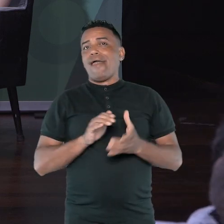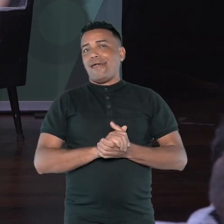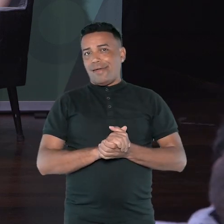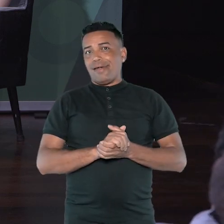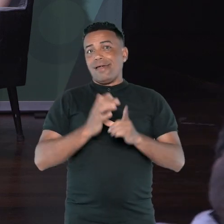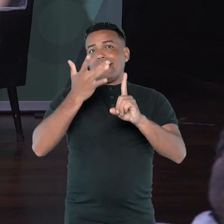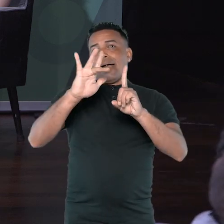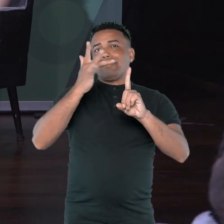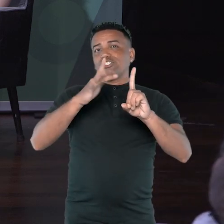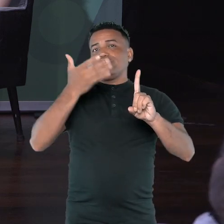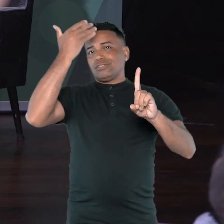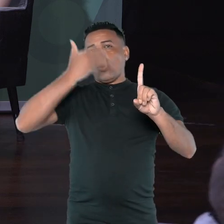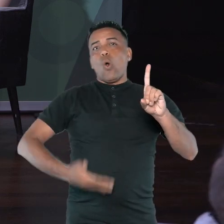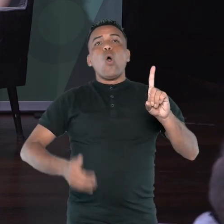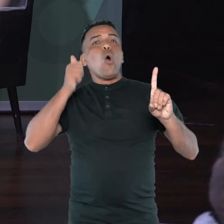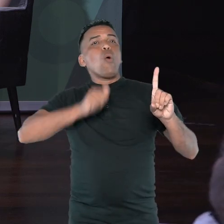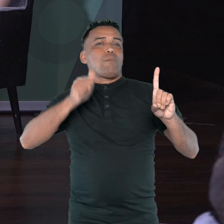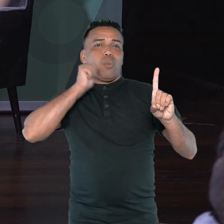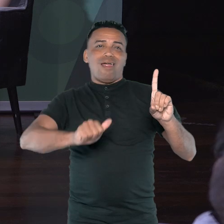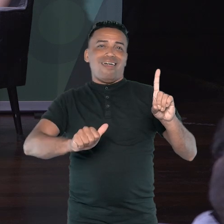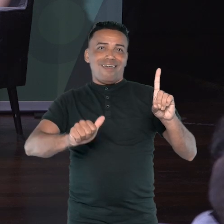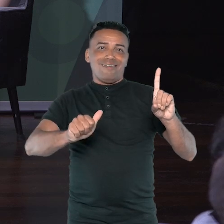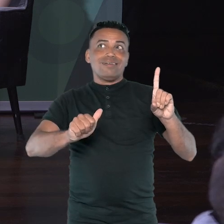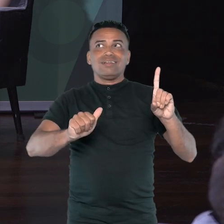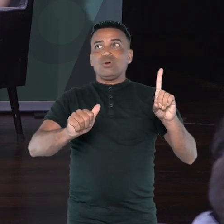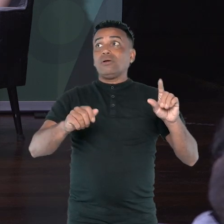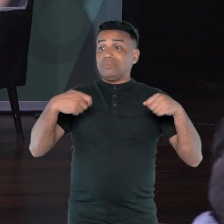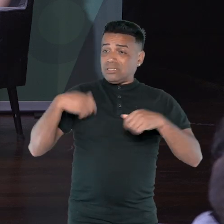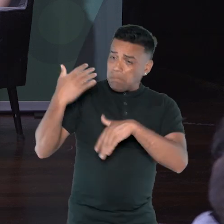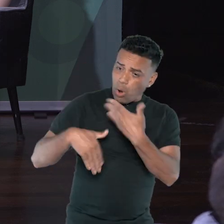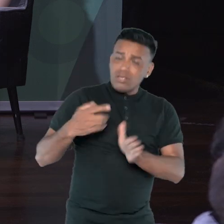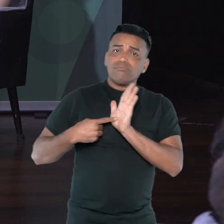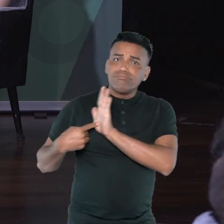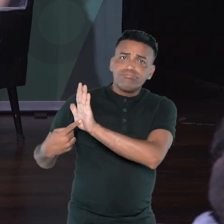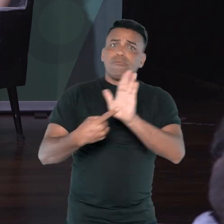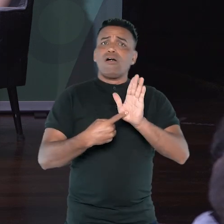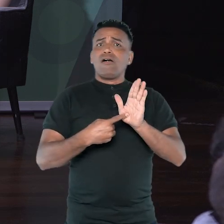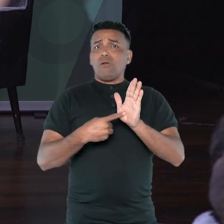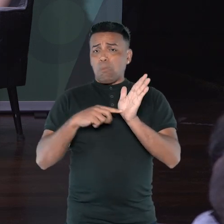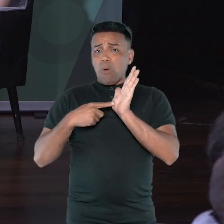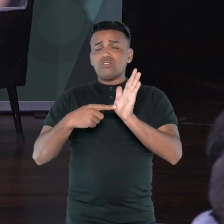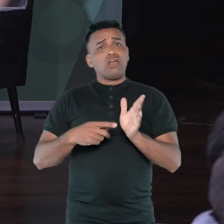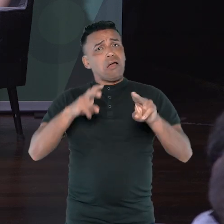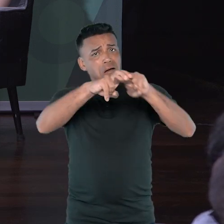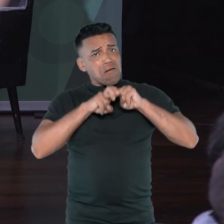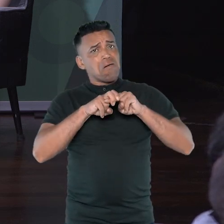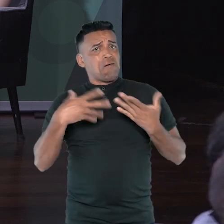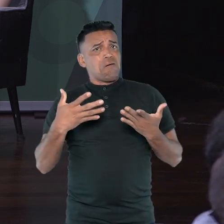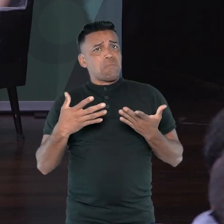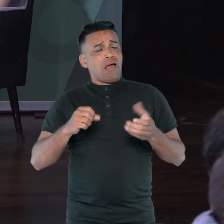do corpo feminino. É imprescindível demonstrar os processos que firmaram essa falsa causalidade